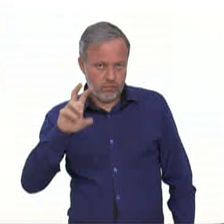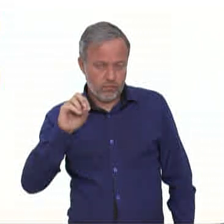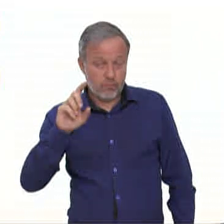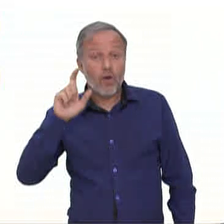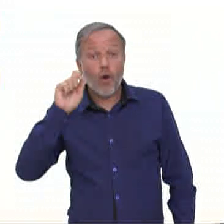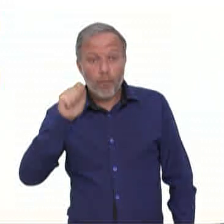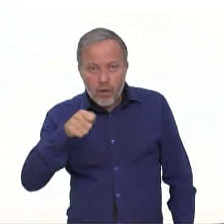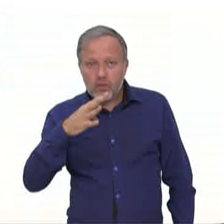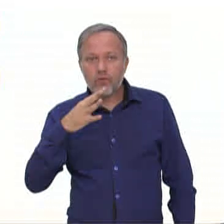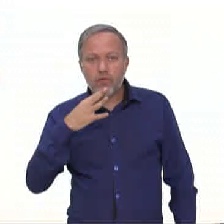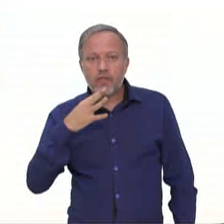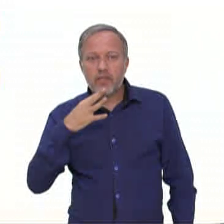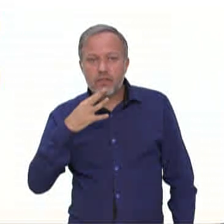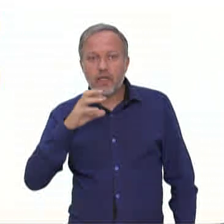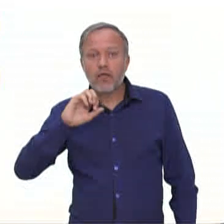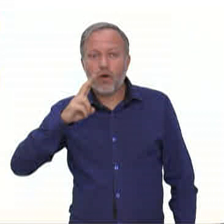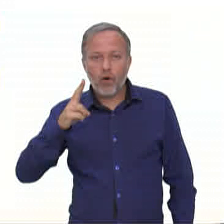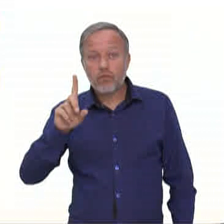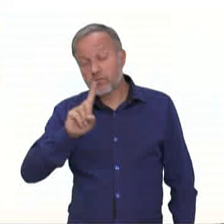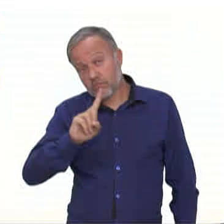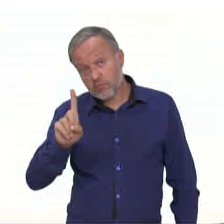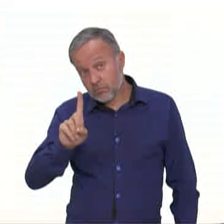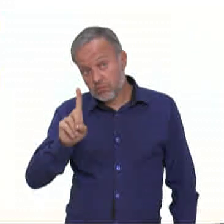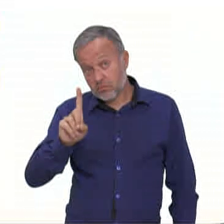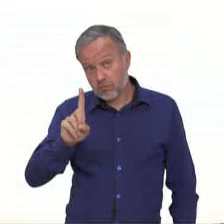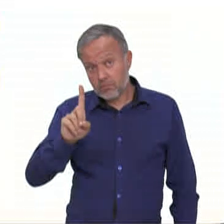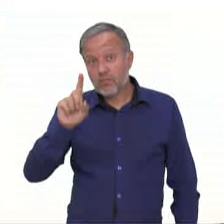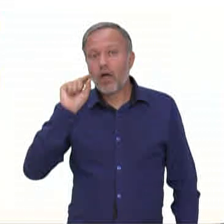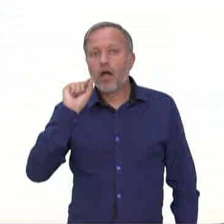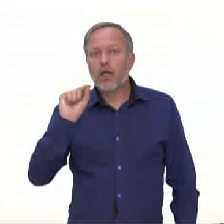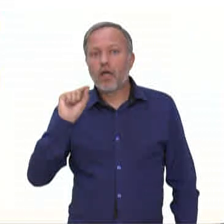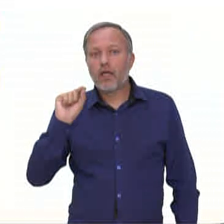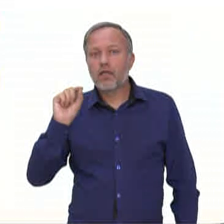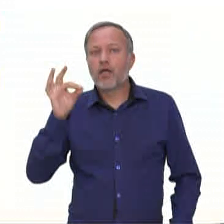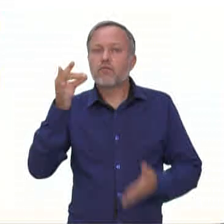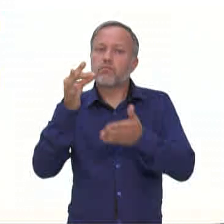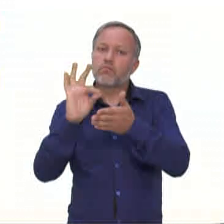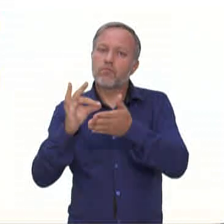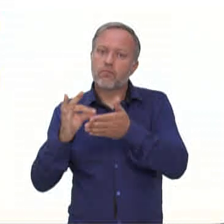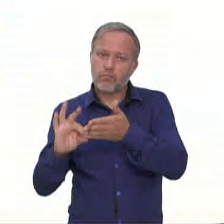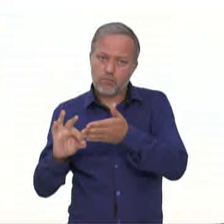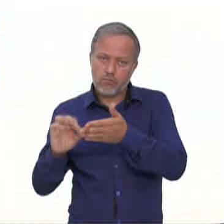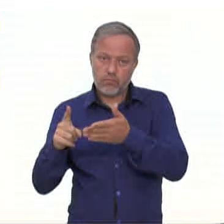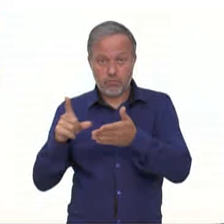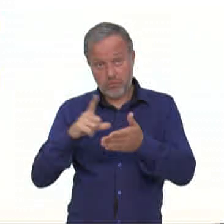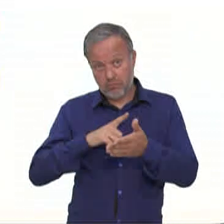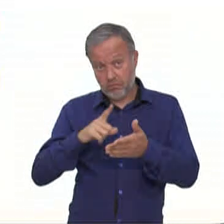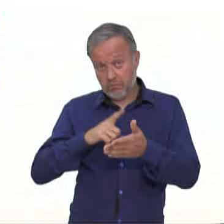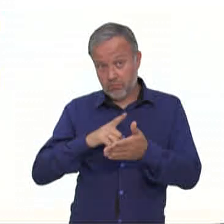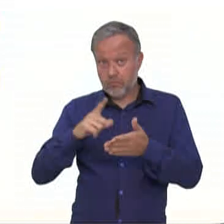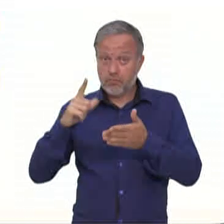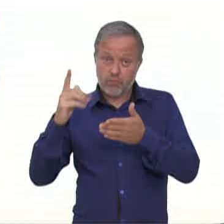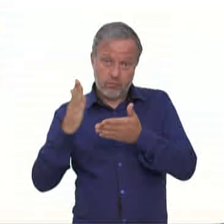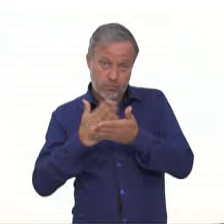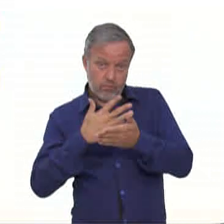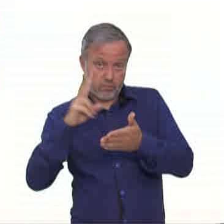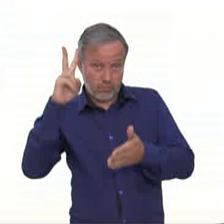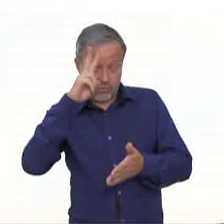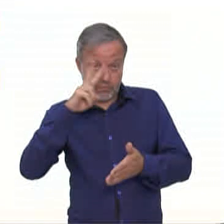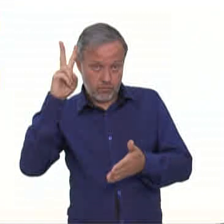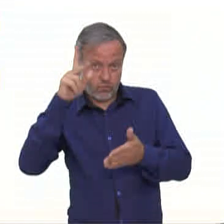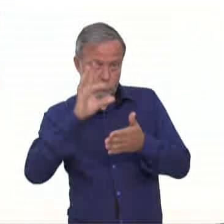quem escreve. Tem um A admitido lá, tá? Então, esquecem aquele A. Algumas biografias são autorizadas,